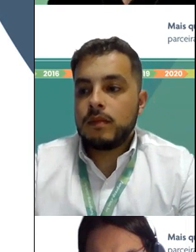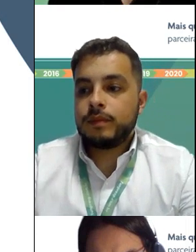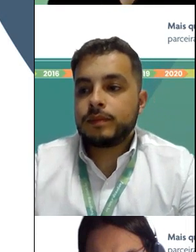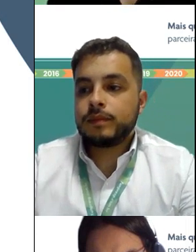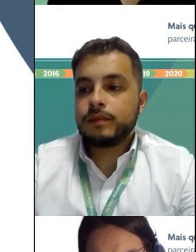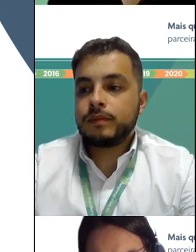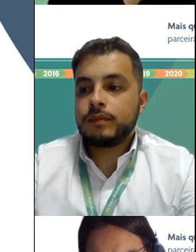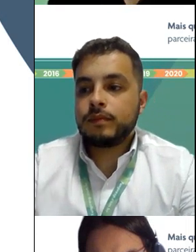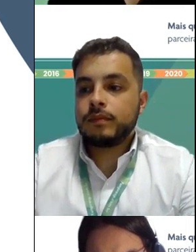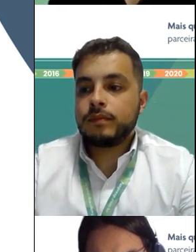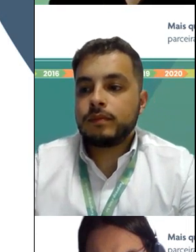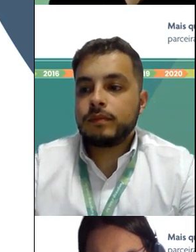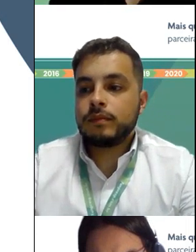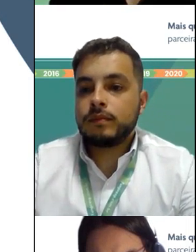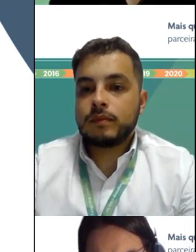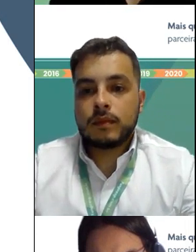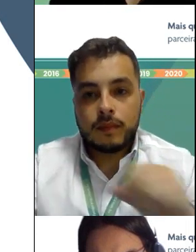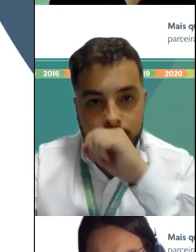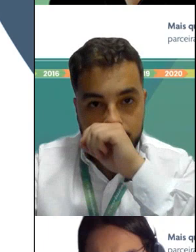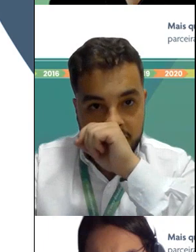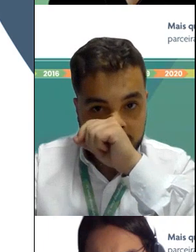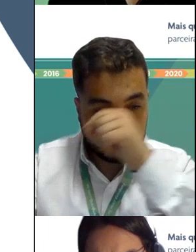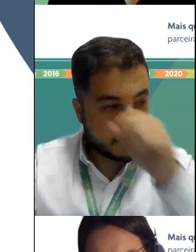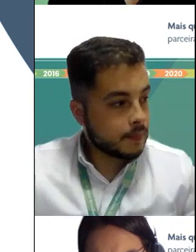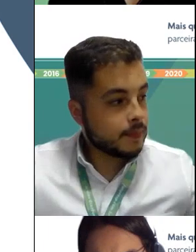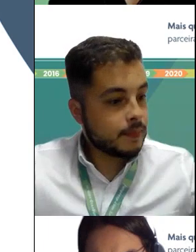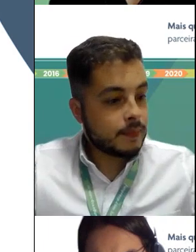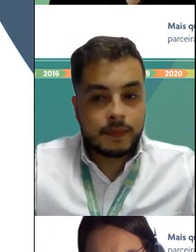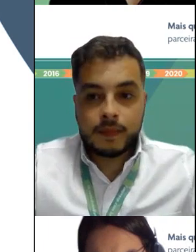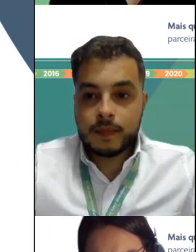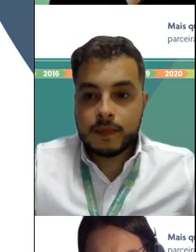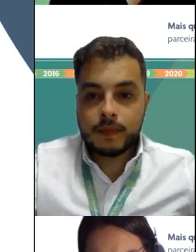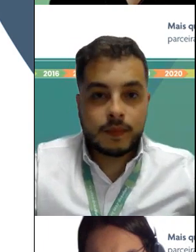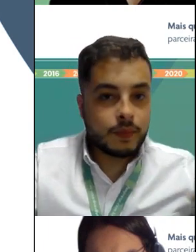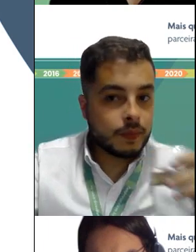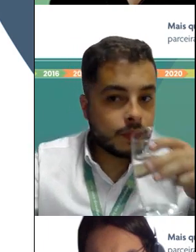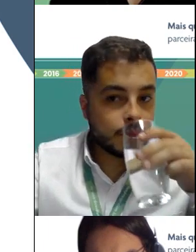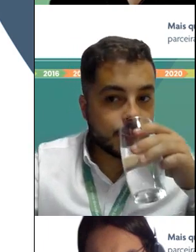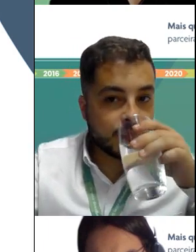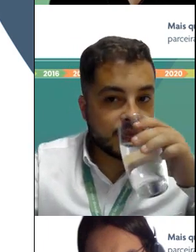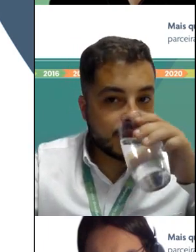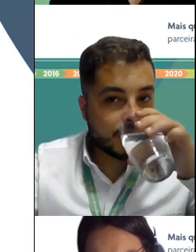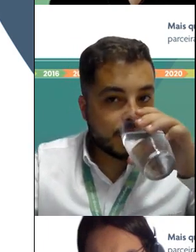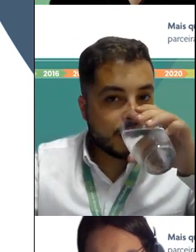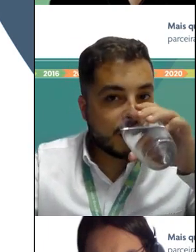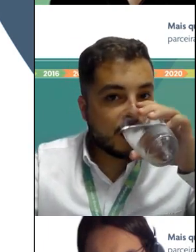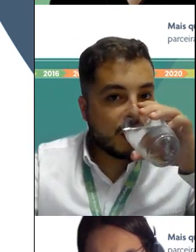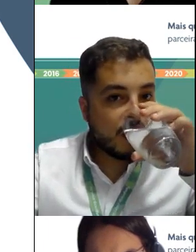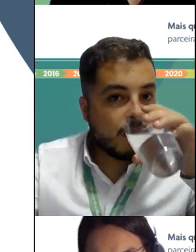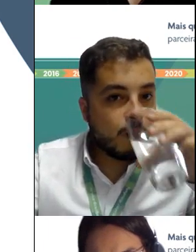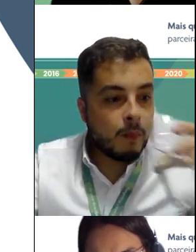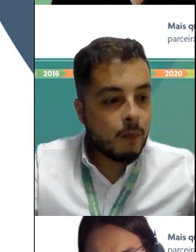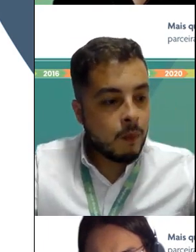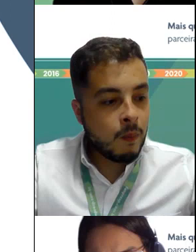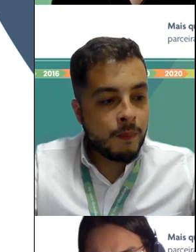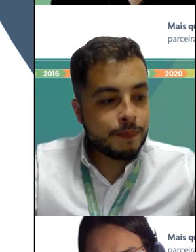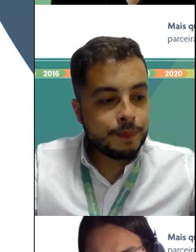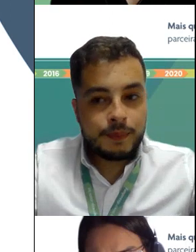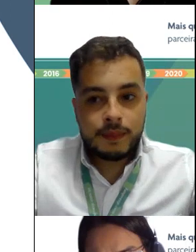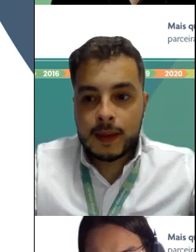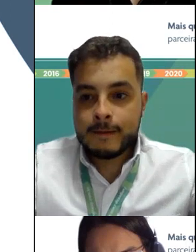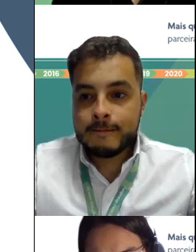mostrou. E a segunda é a FUNPRESP, com base no seu saldo de conta individual, isso falando de